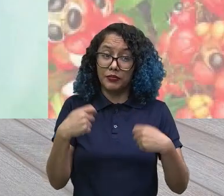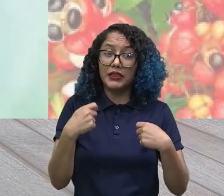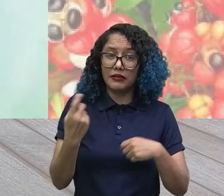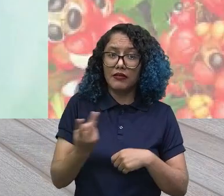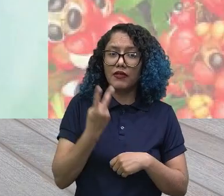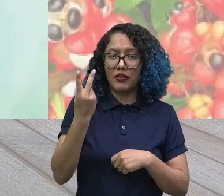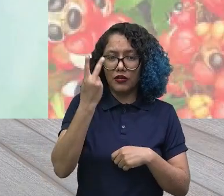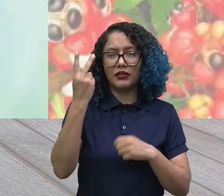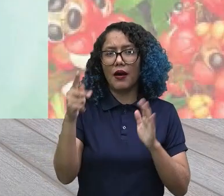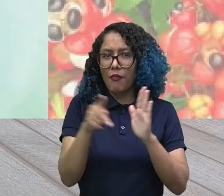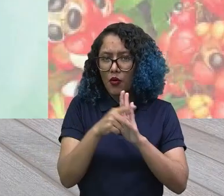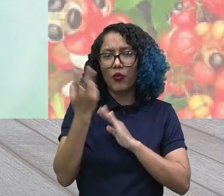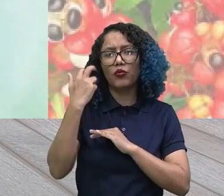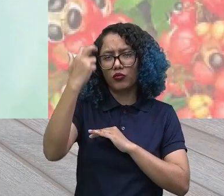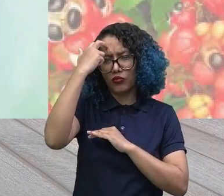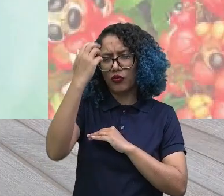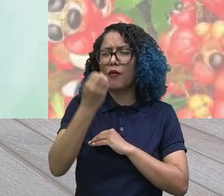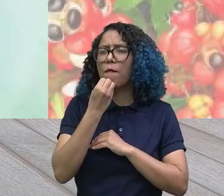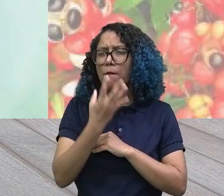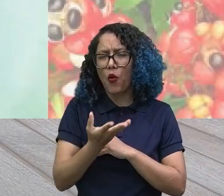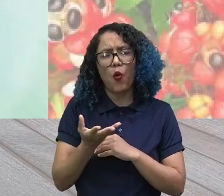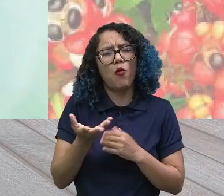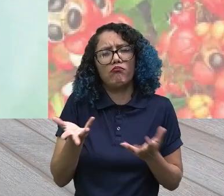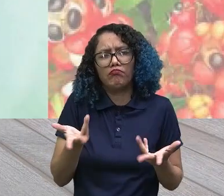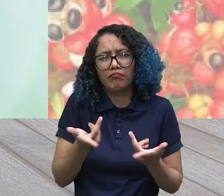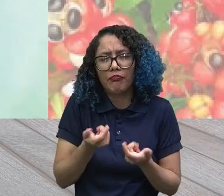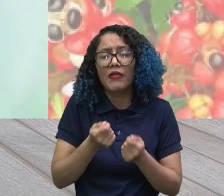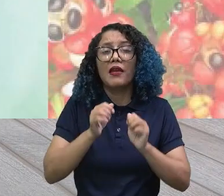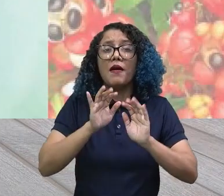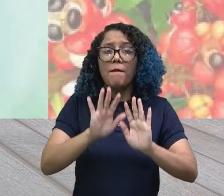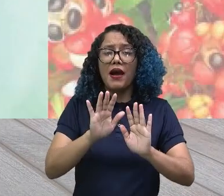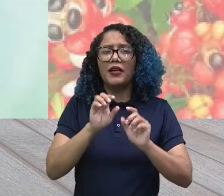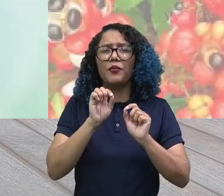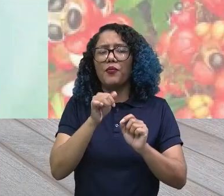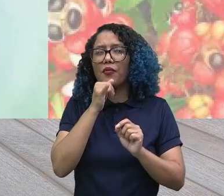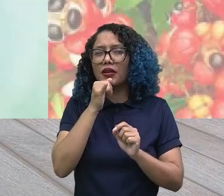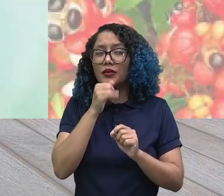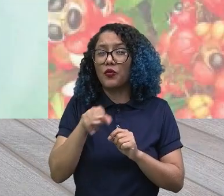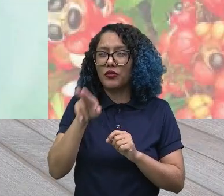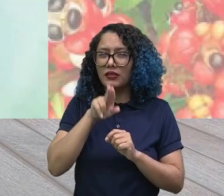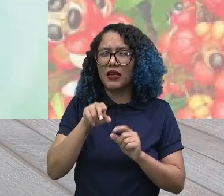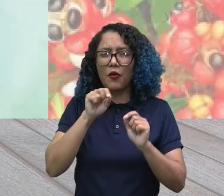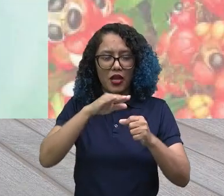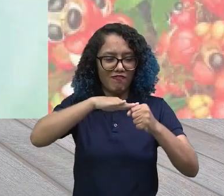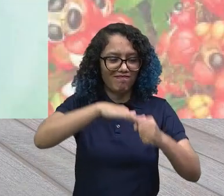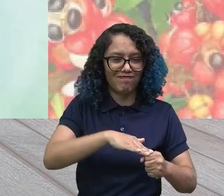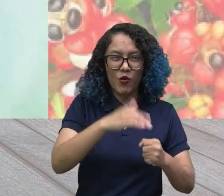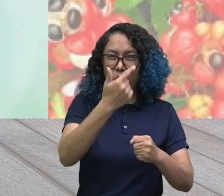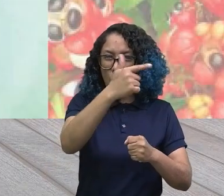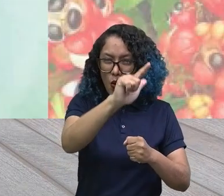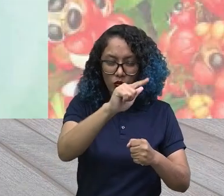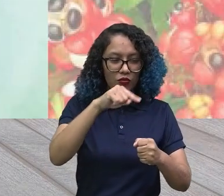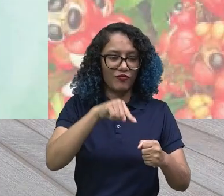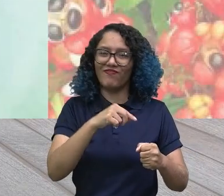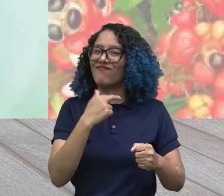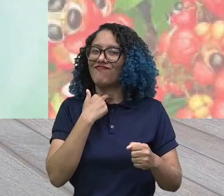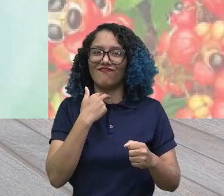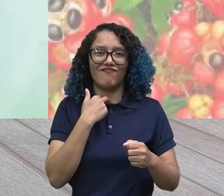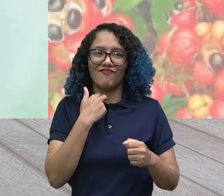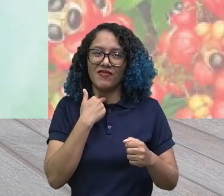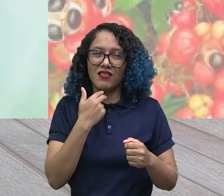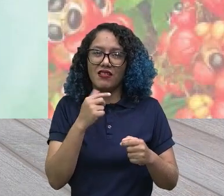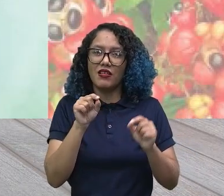e isso é ótimo, né? Mas usá-la para diminuir a de outros, né? Acaba sendo,